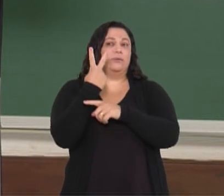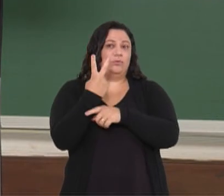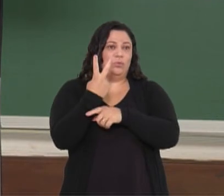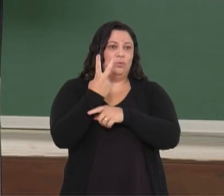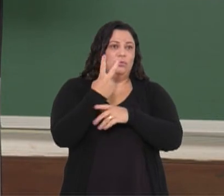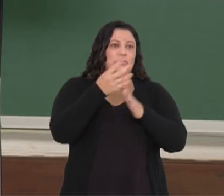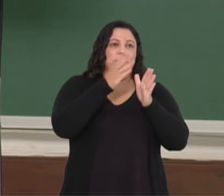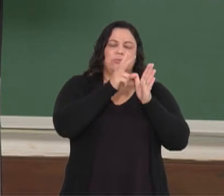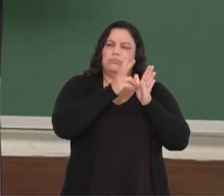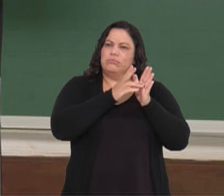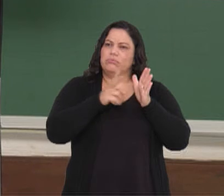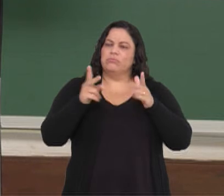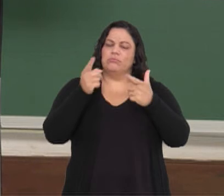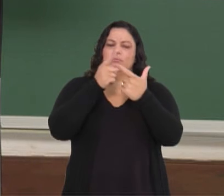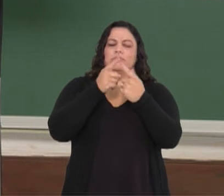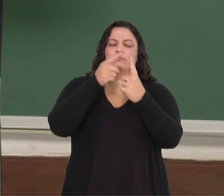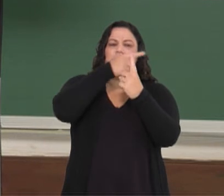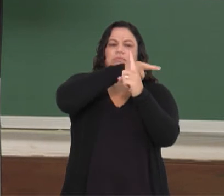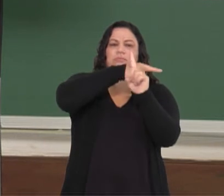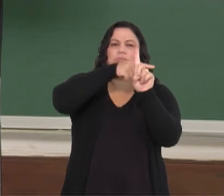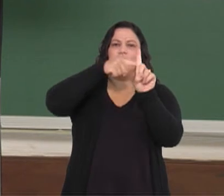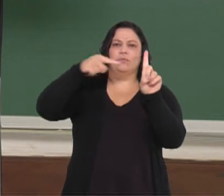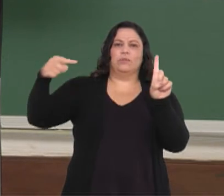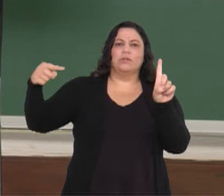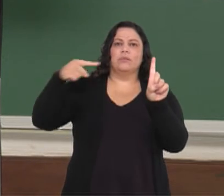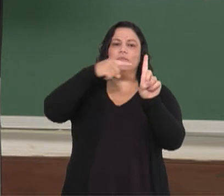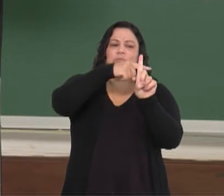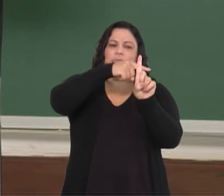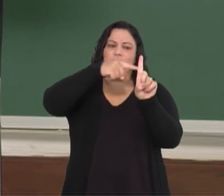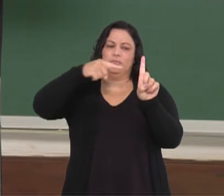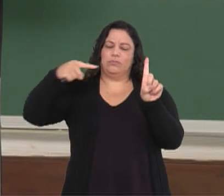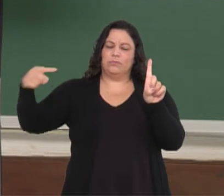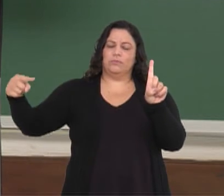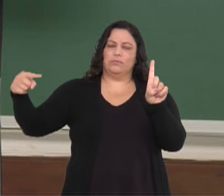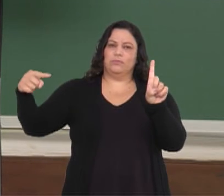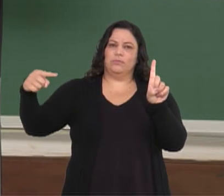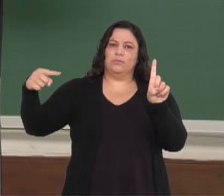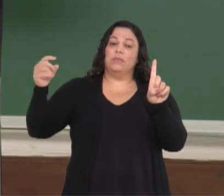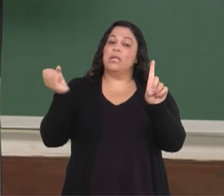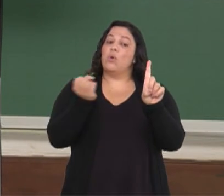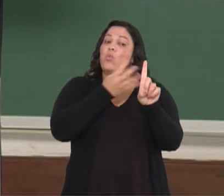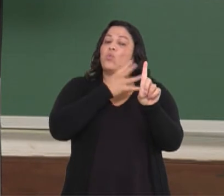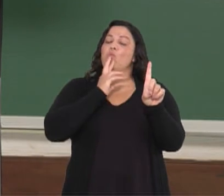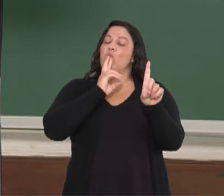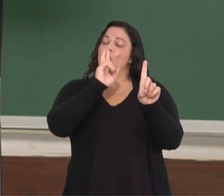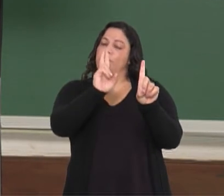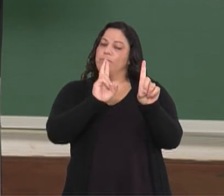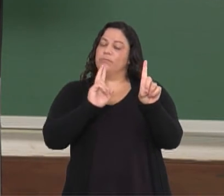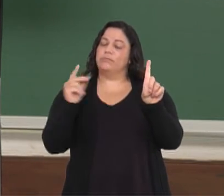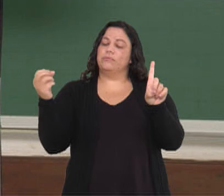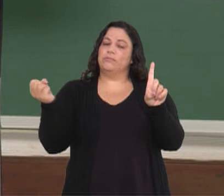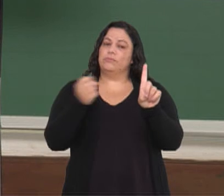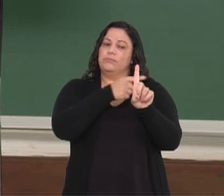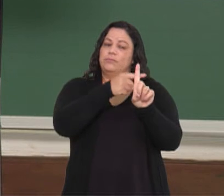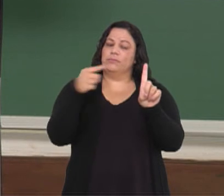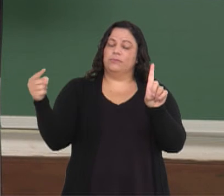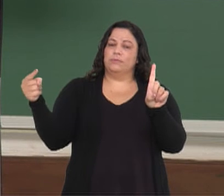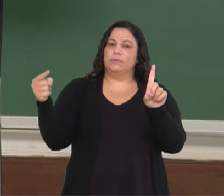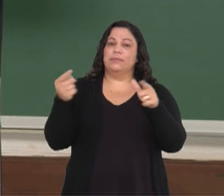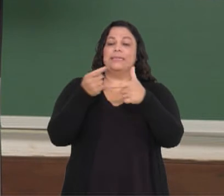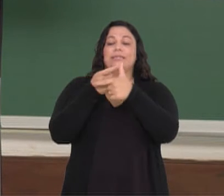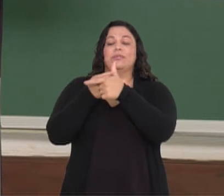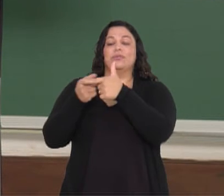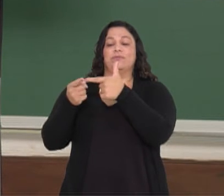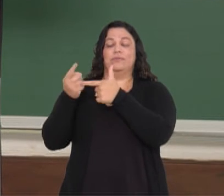são os coeficientes daqui do meu novo polinômio, que é o polinômio resultado quociente, e dividi-los por